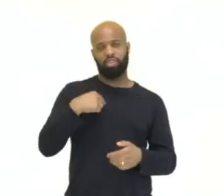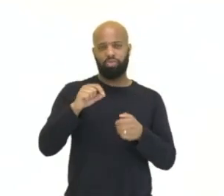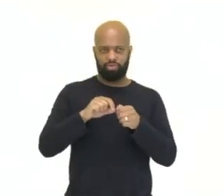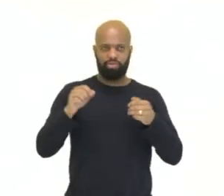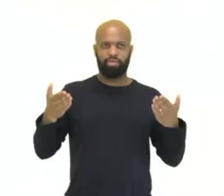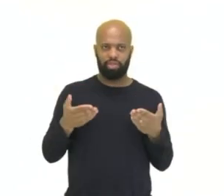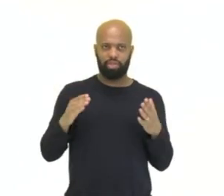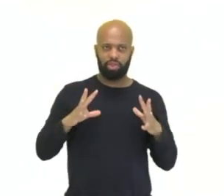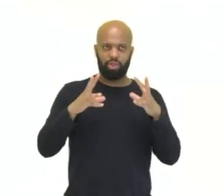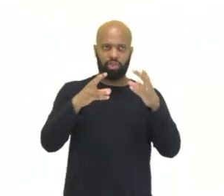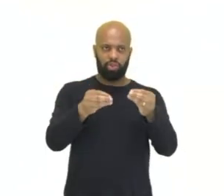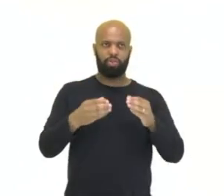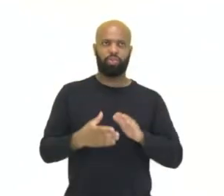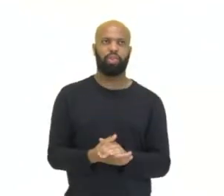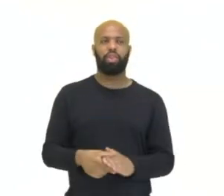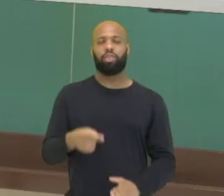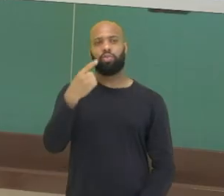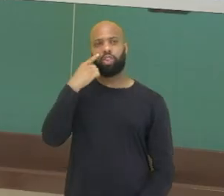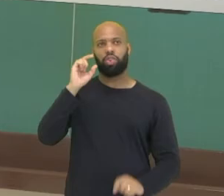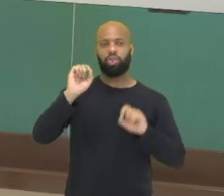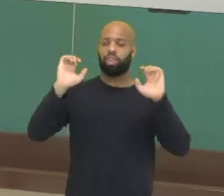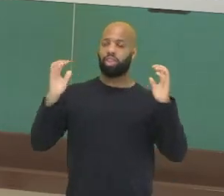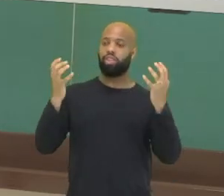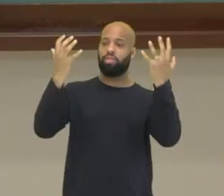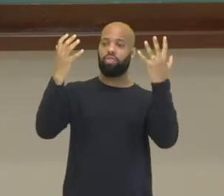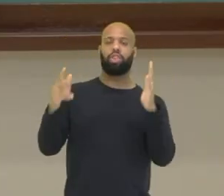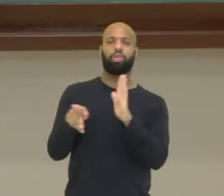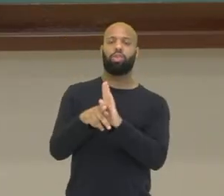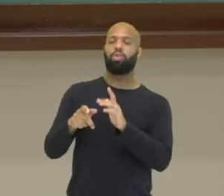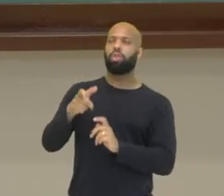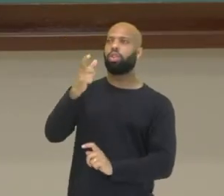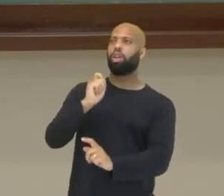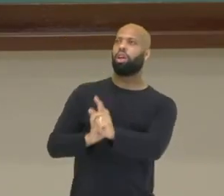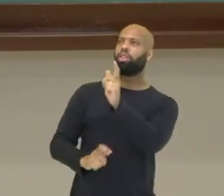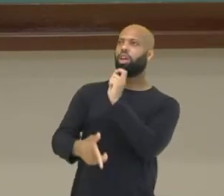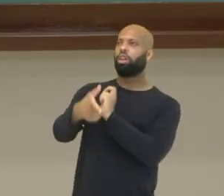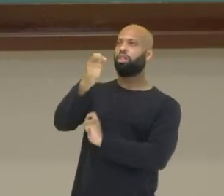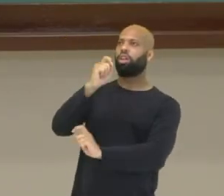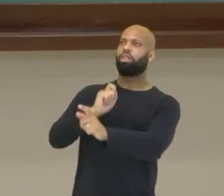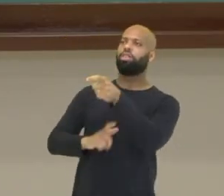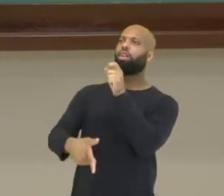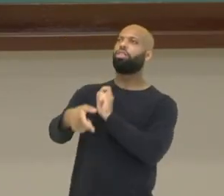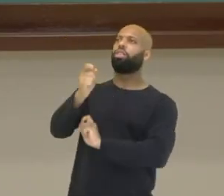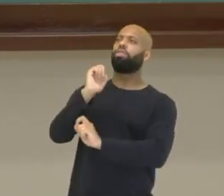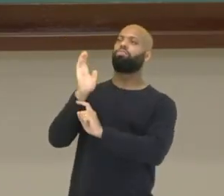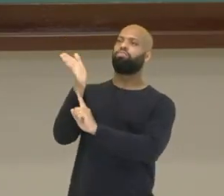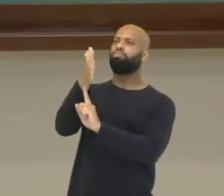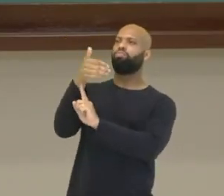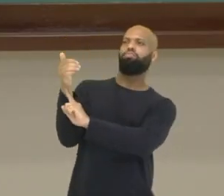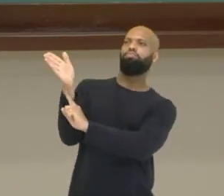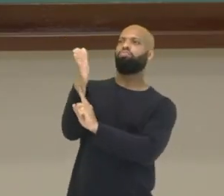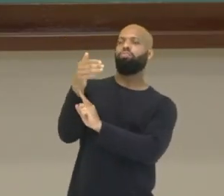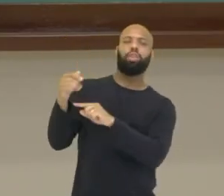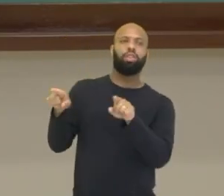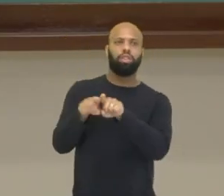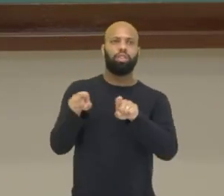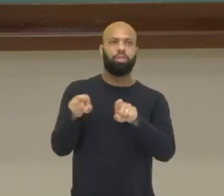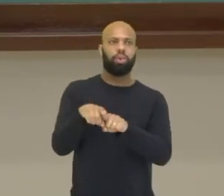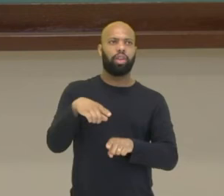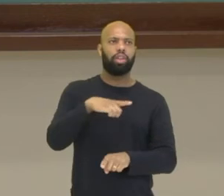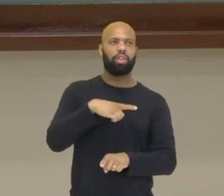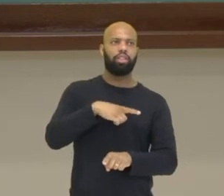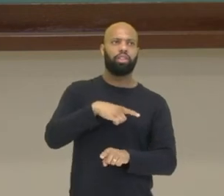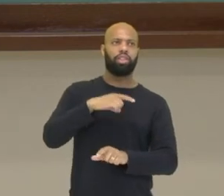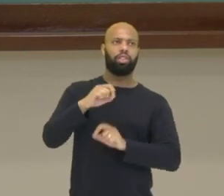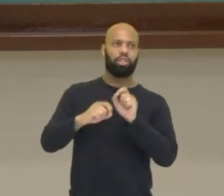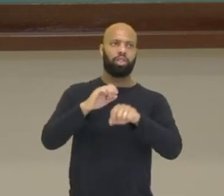todos vocês. Aqui a cerimônia de hasteamento da bandeira, né? Então nós também temos uma cerimônia para